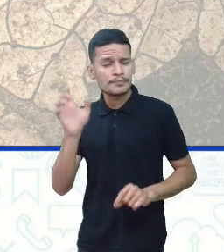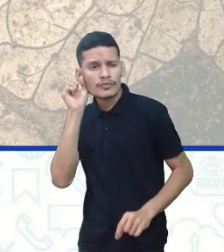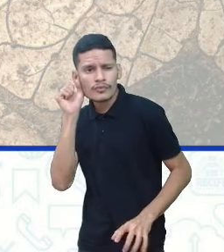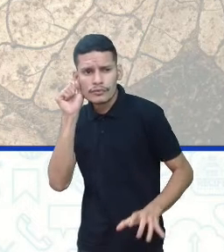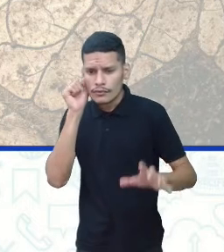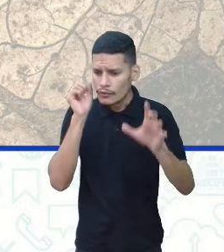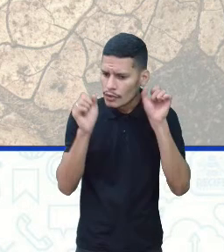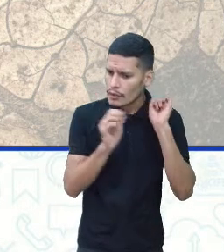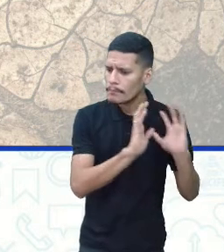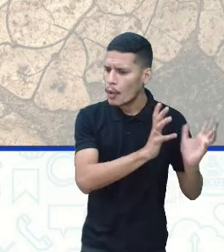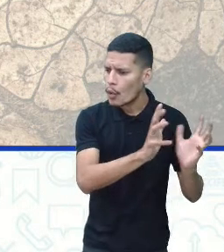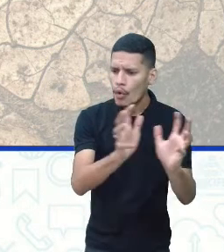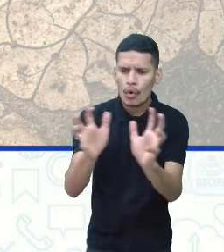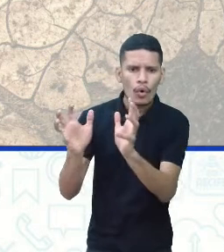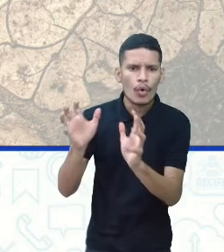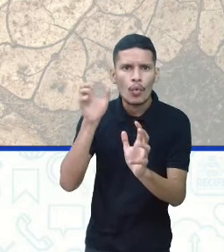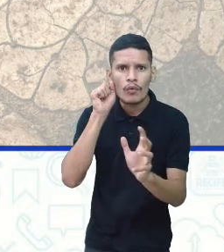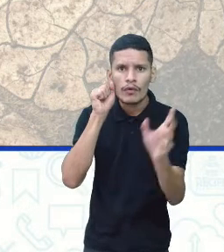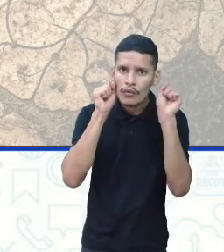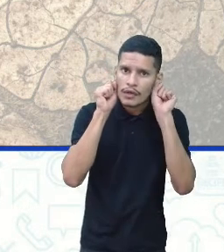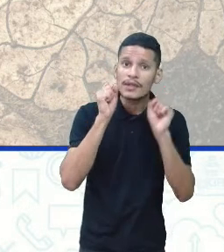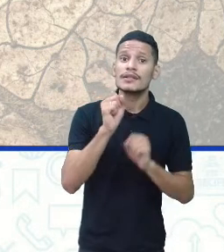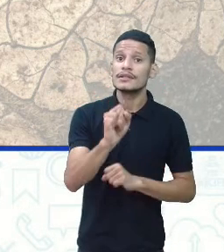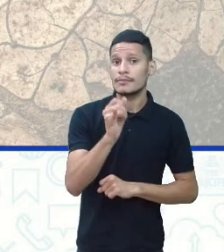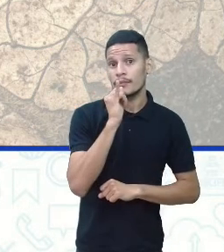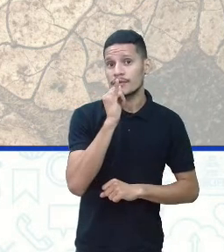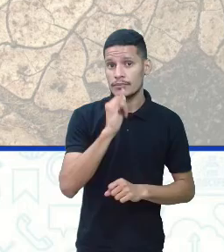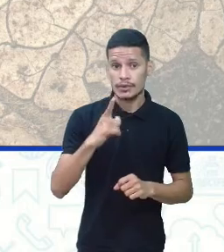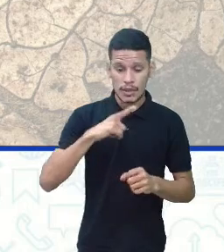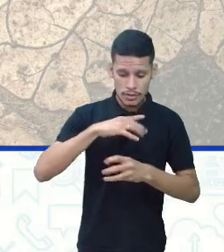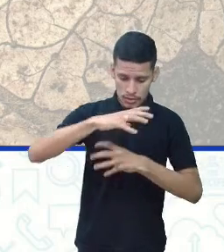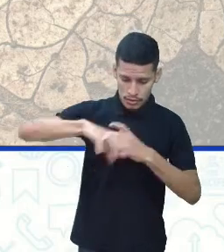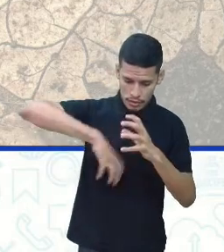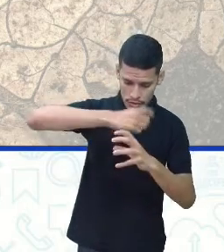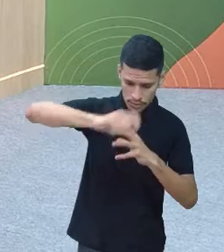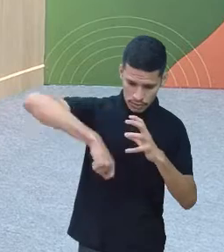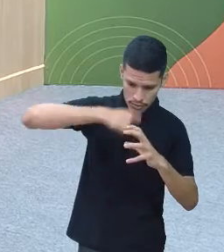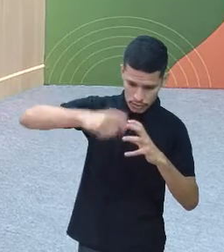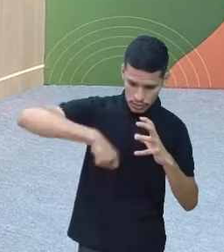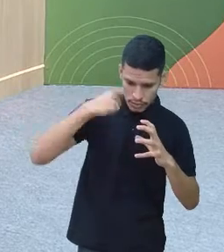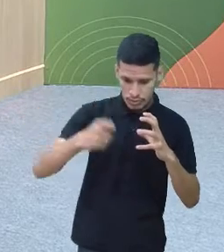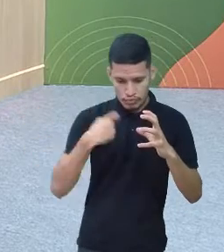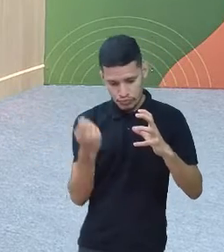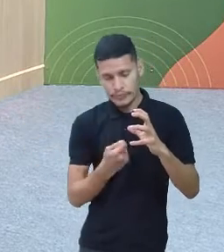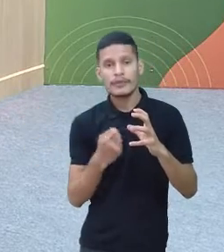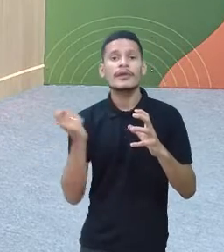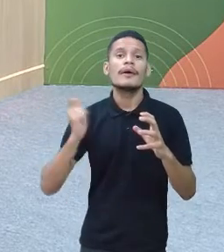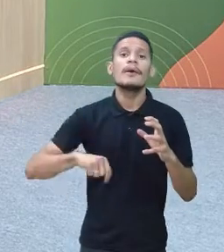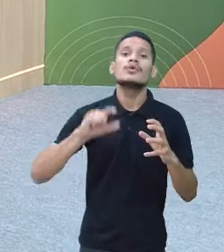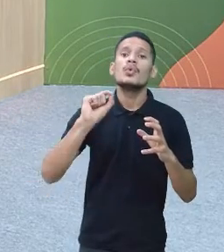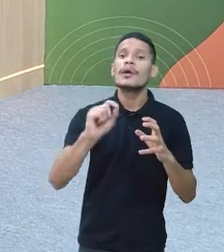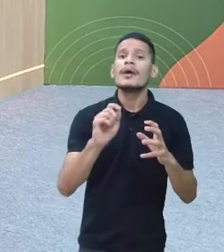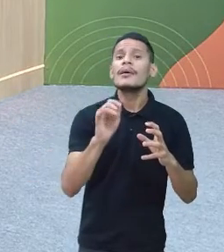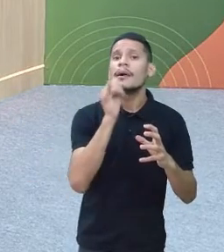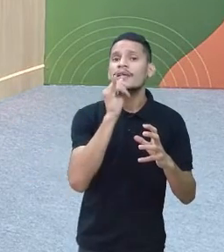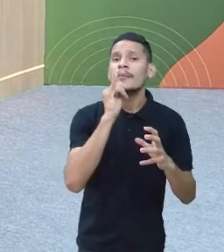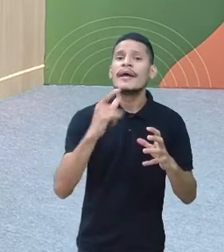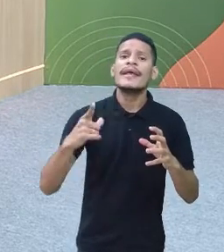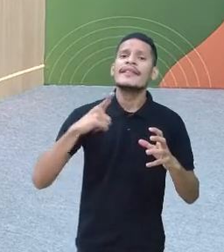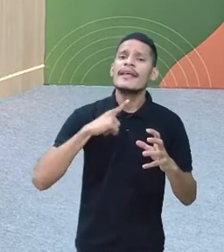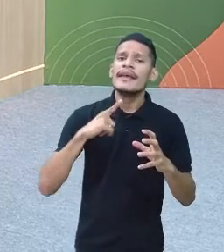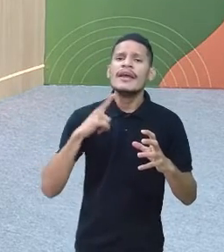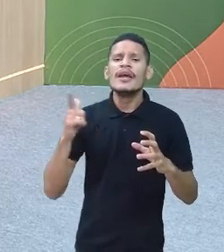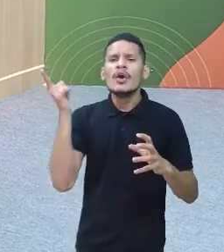bola está, né? Quando a gente coloca um saco plástico envolvendo a bola, acontece que ela